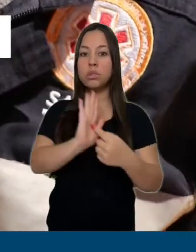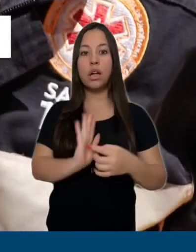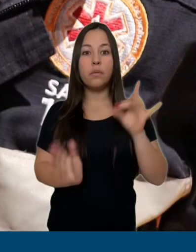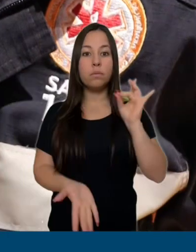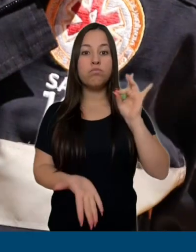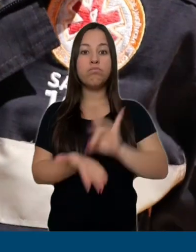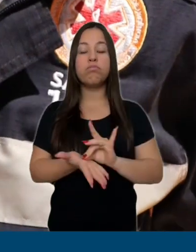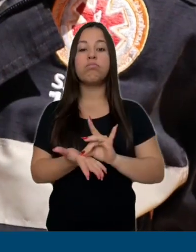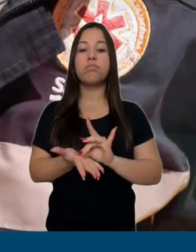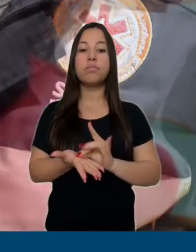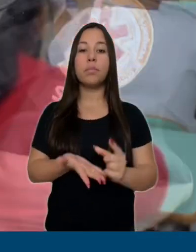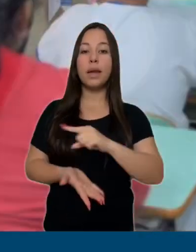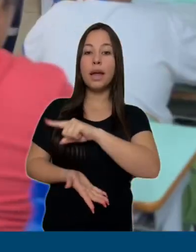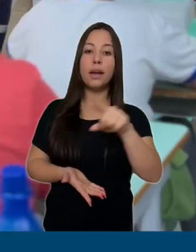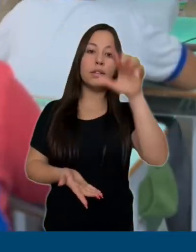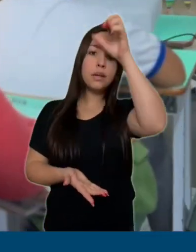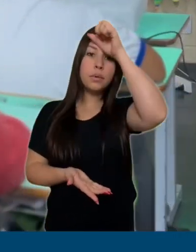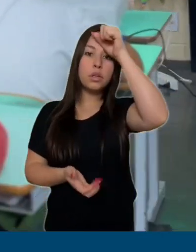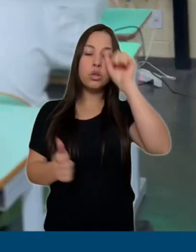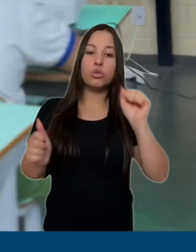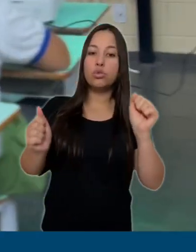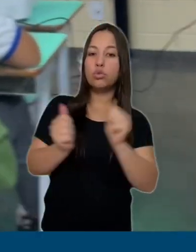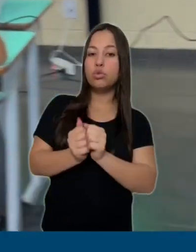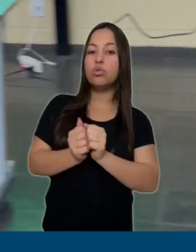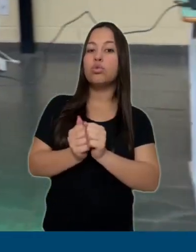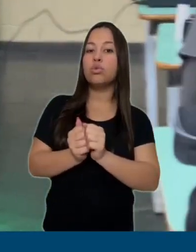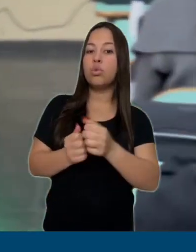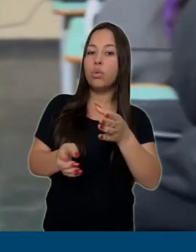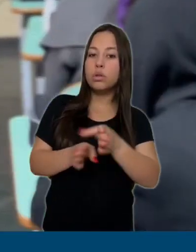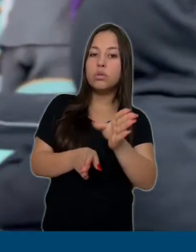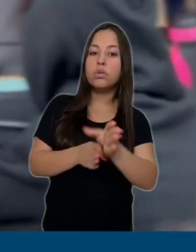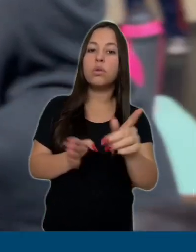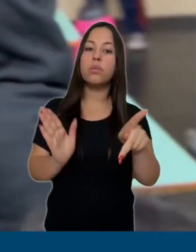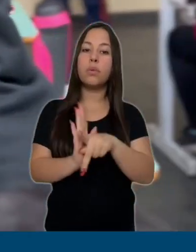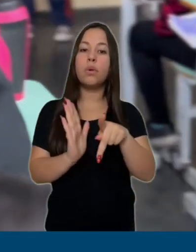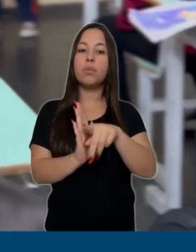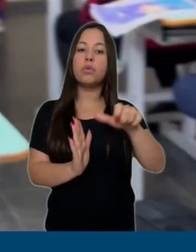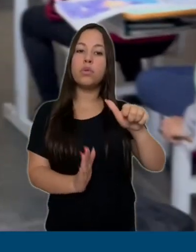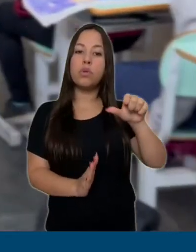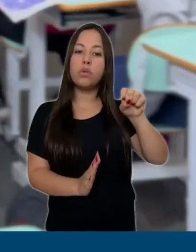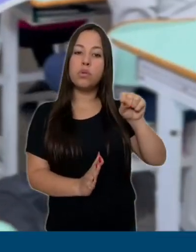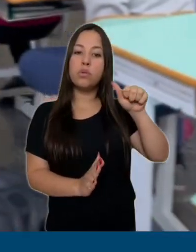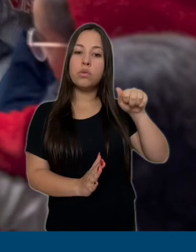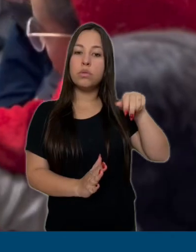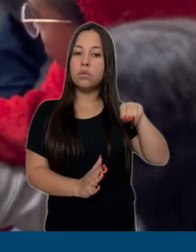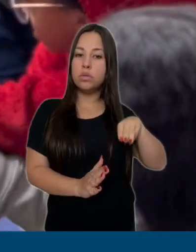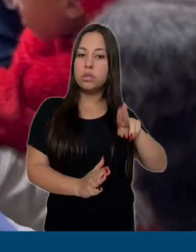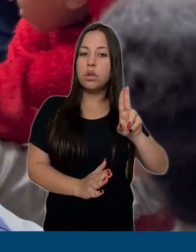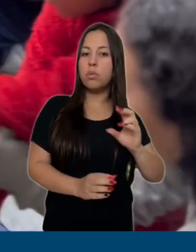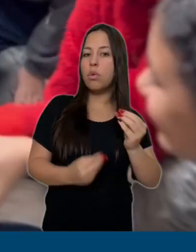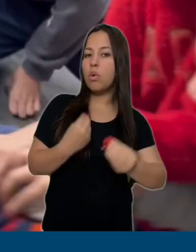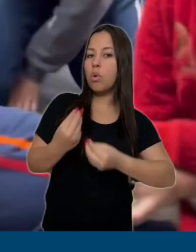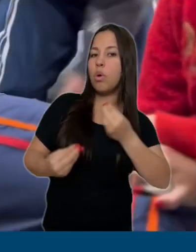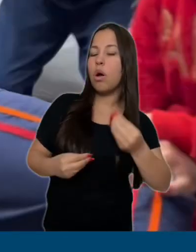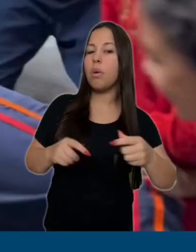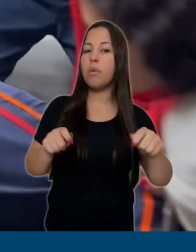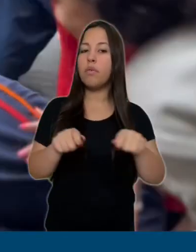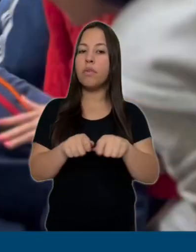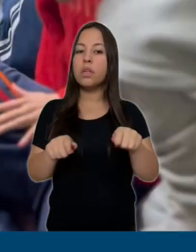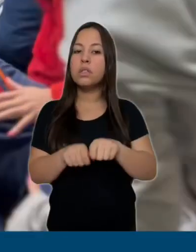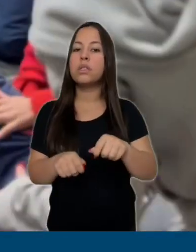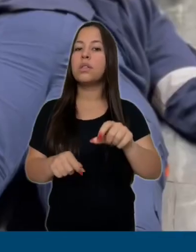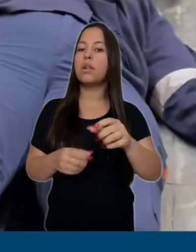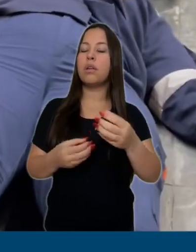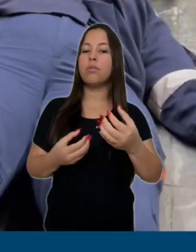né? Para elas aprenderem junto com a instrução do SAMUzinho, como agir diante de uma situação,